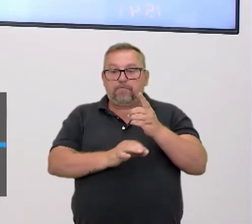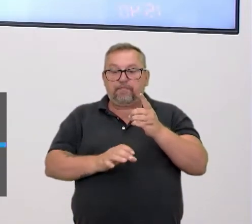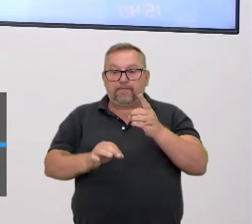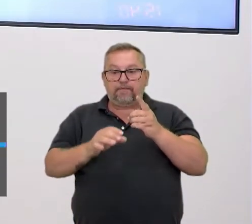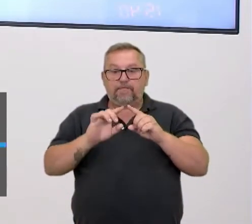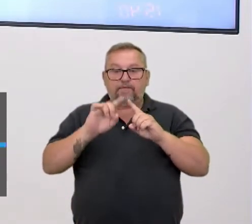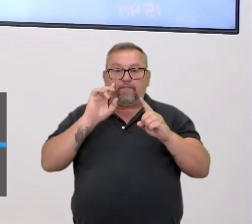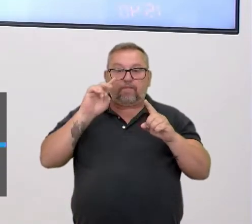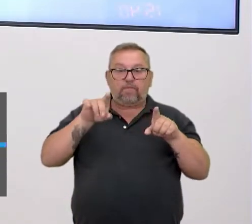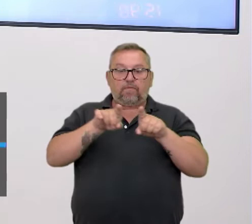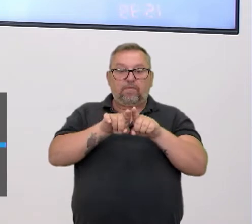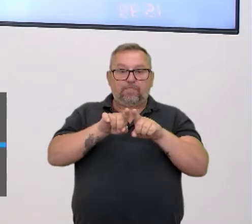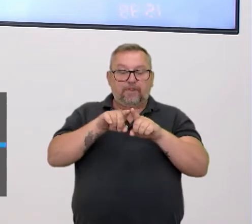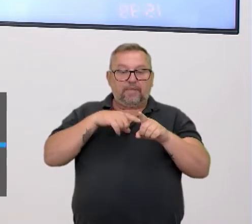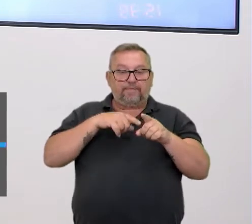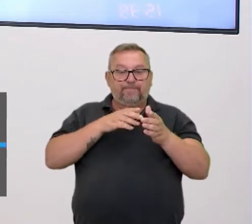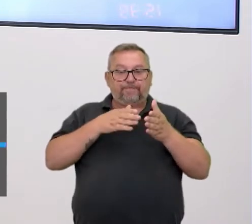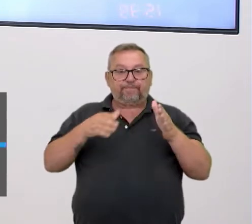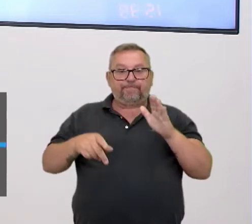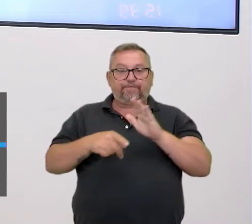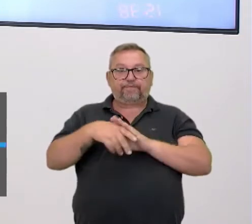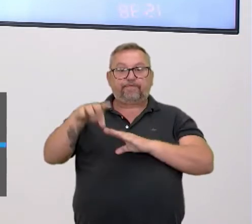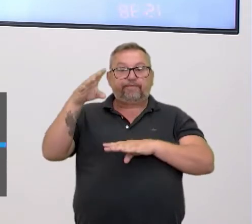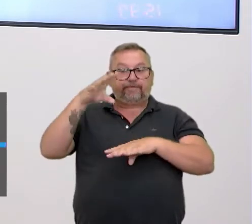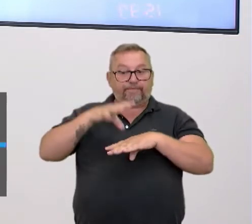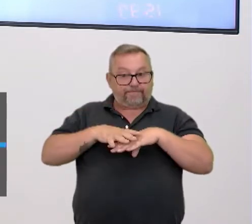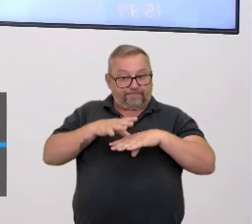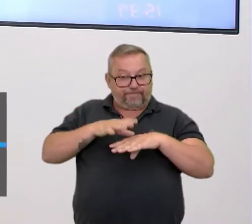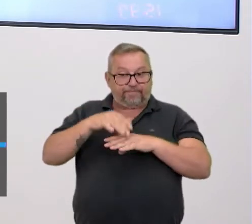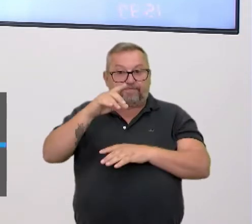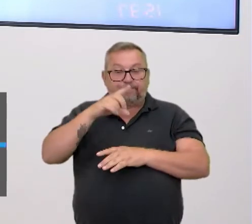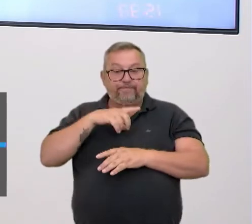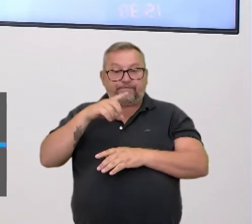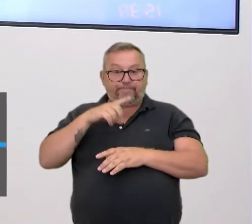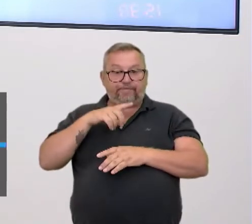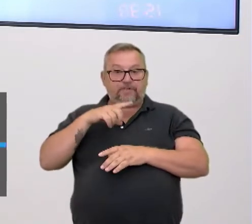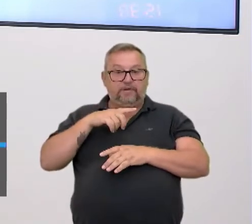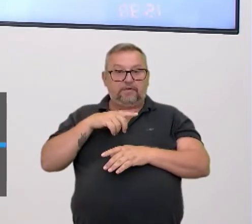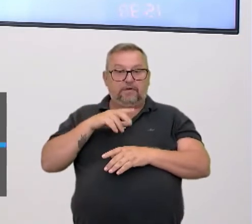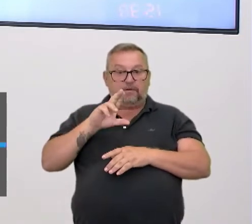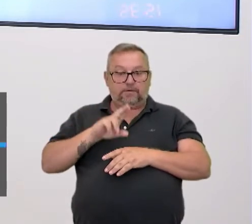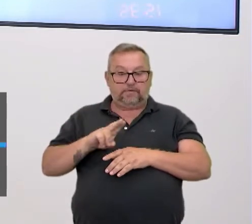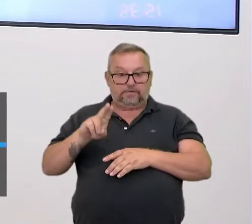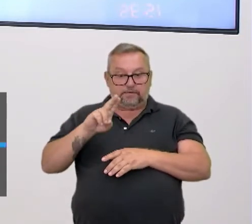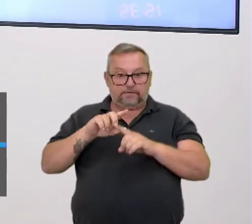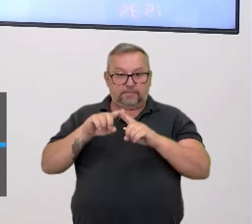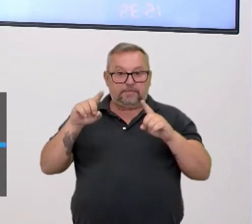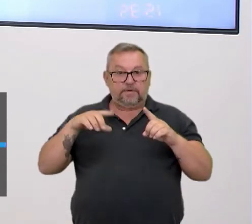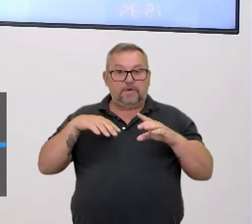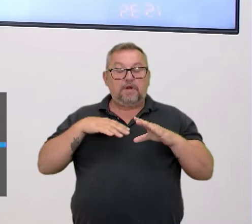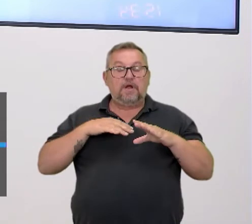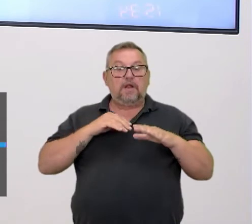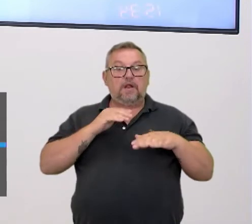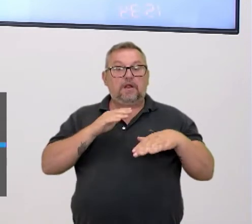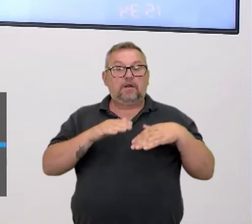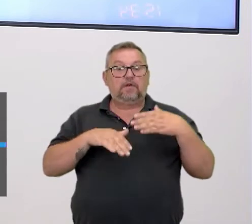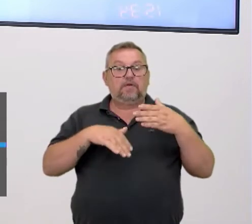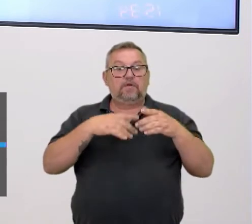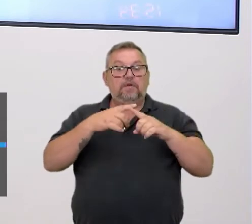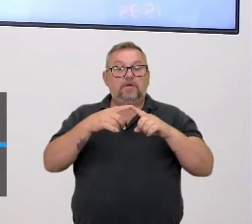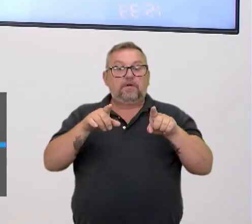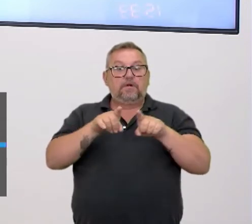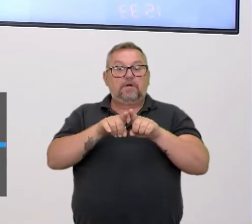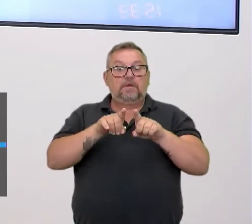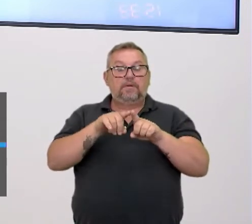caminho matemático, aquele norteador matemático que você usa como apoio, né, para desenvolver um processo e chegar lá no